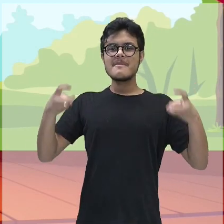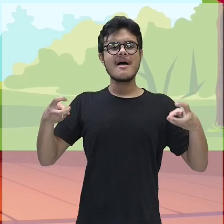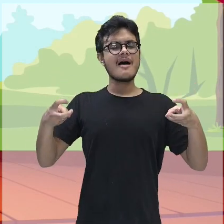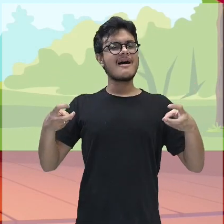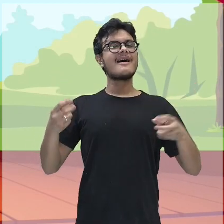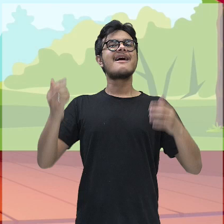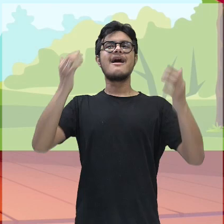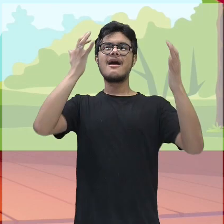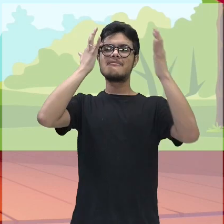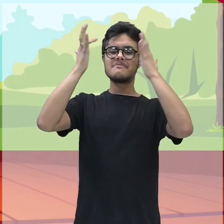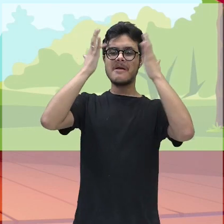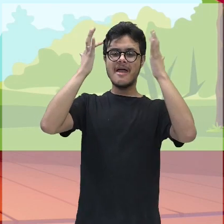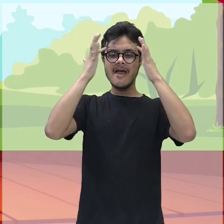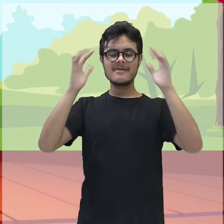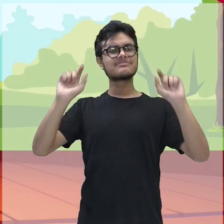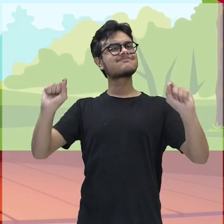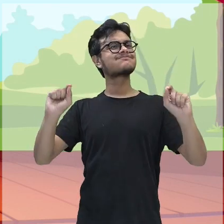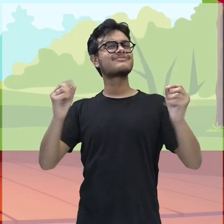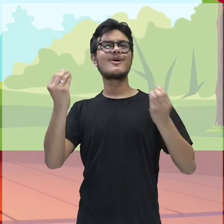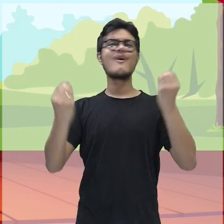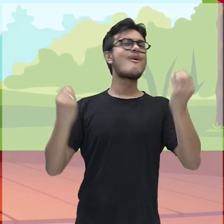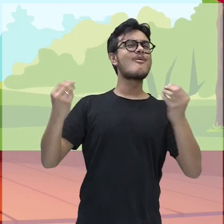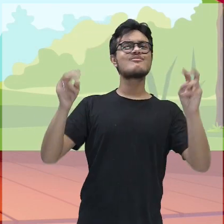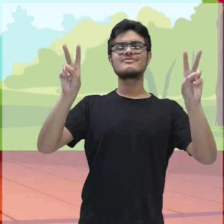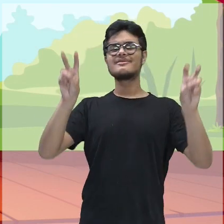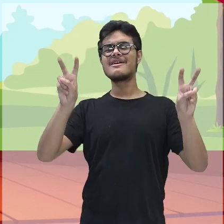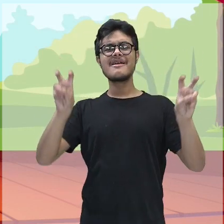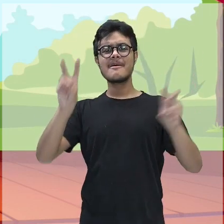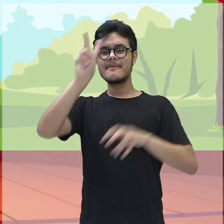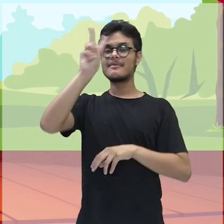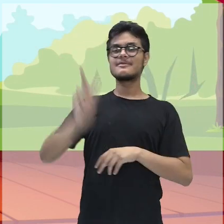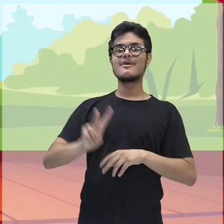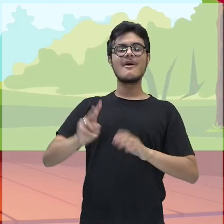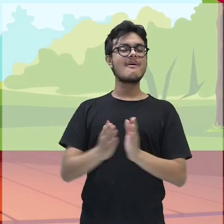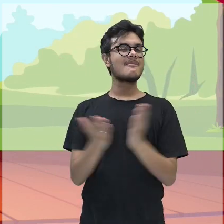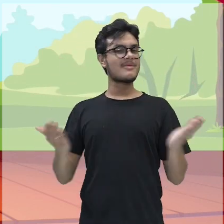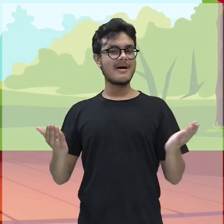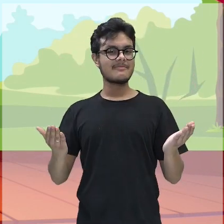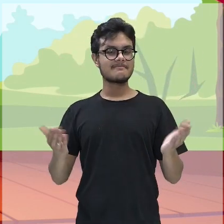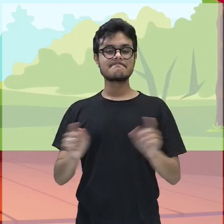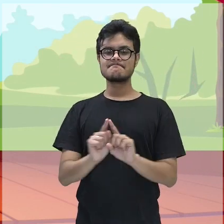uma ideia. Como vai ser o cenário? Qual será a história? Só que hoje